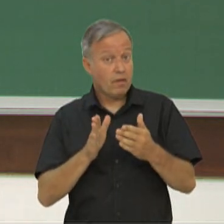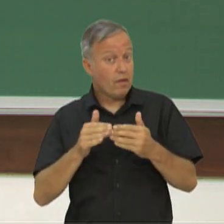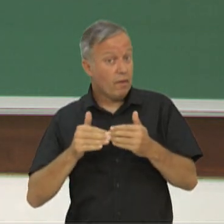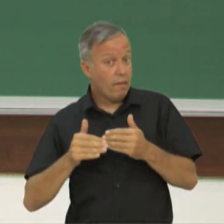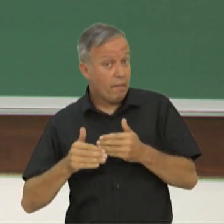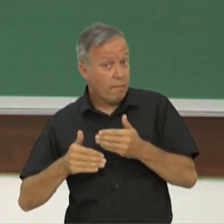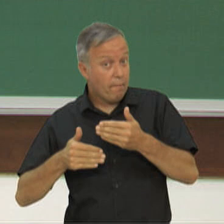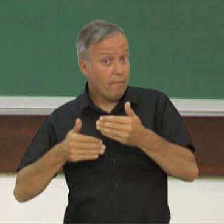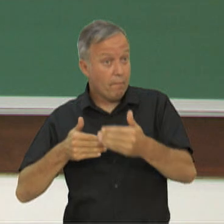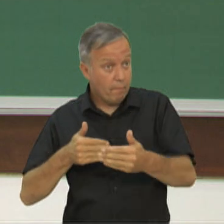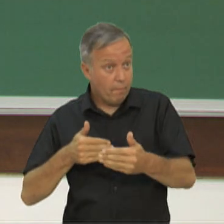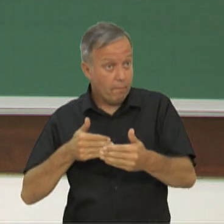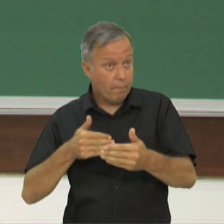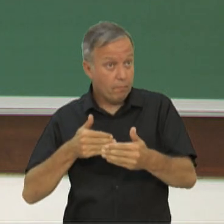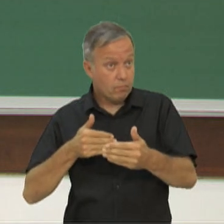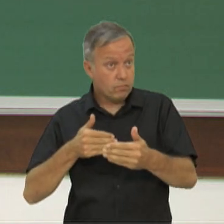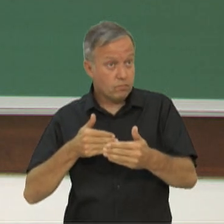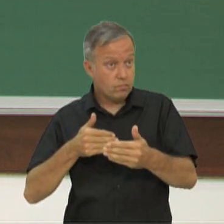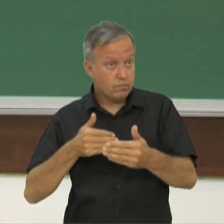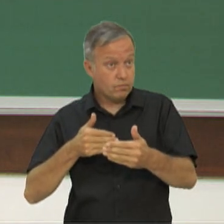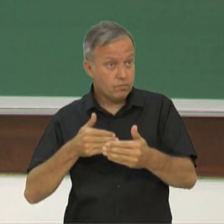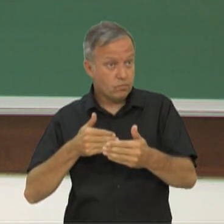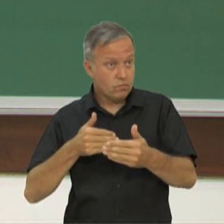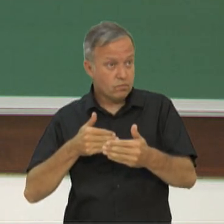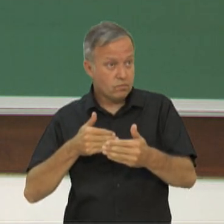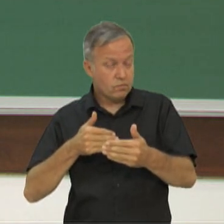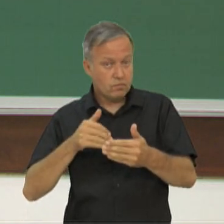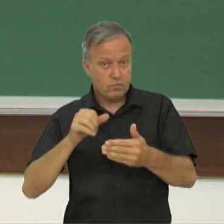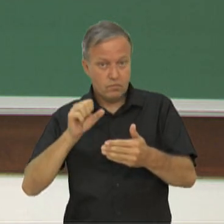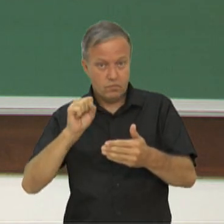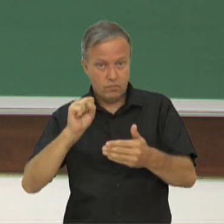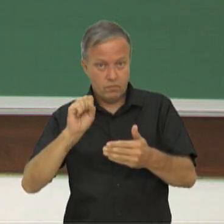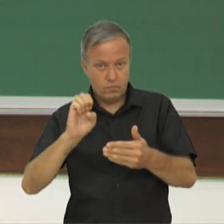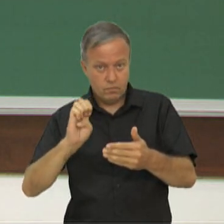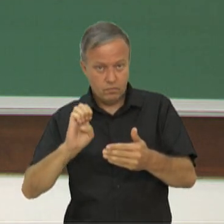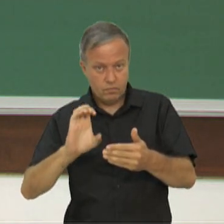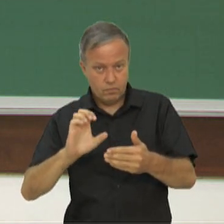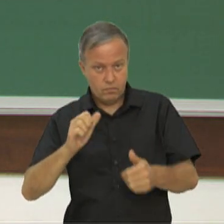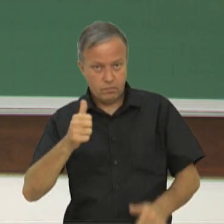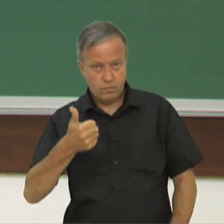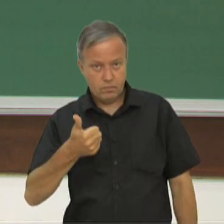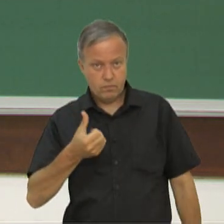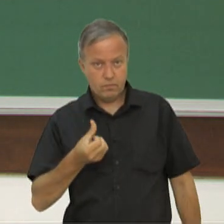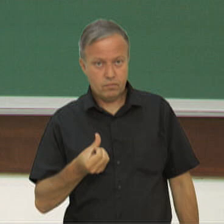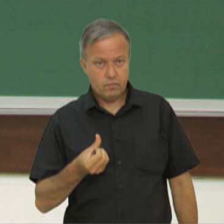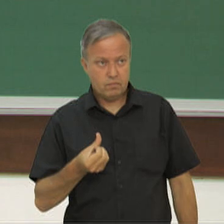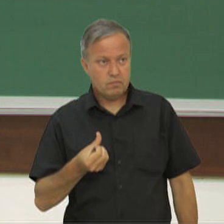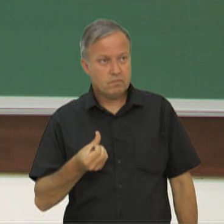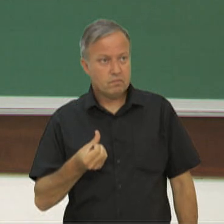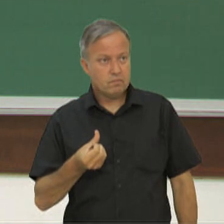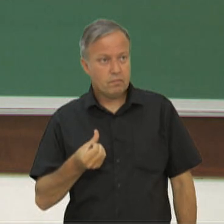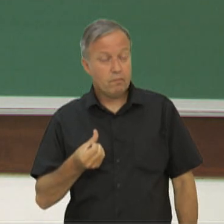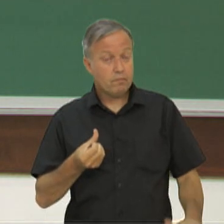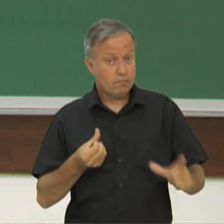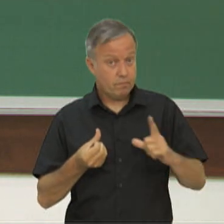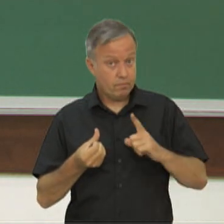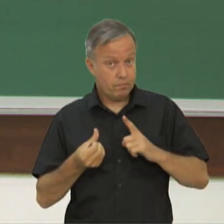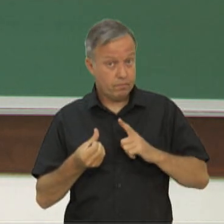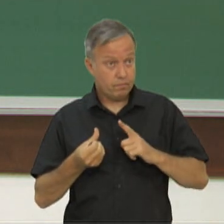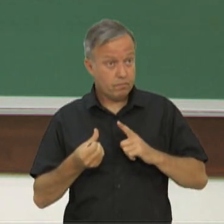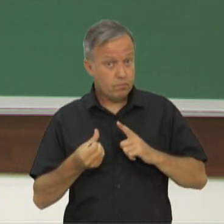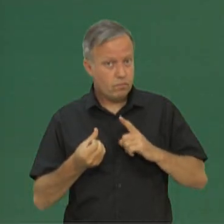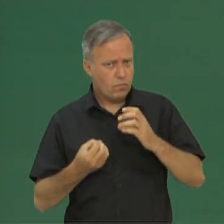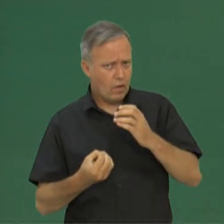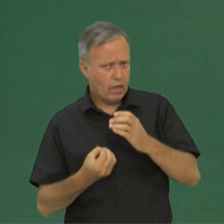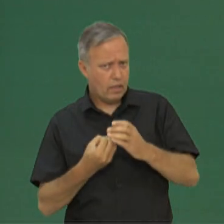século que vem agora, né, que é o século XVI, a gente tem a criação do balé. E